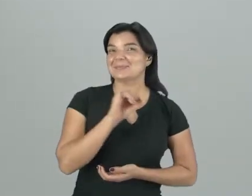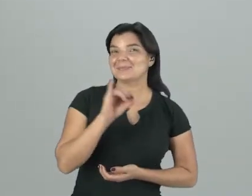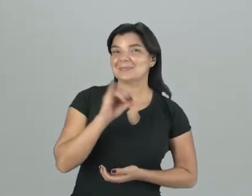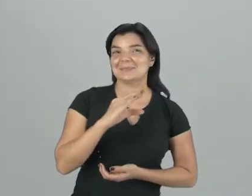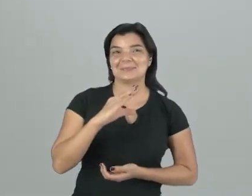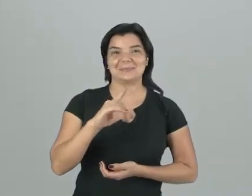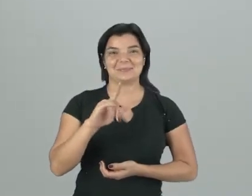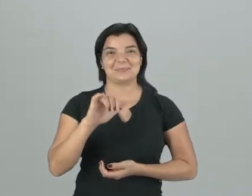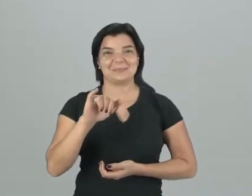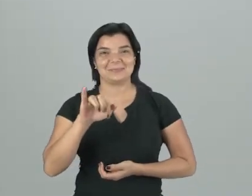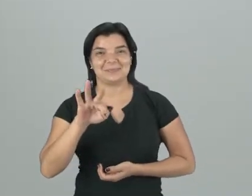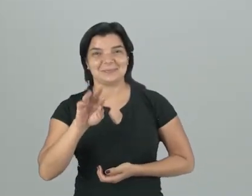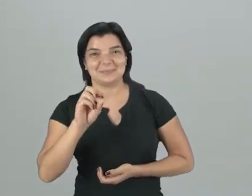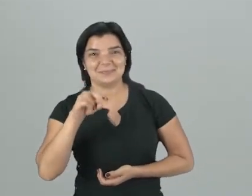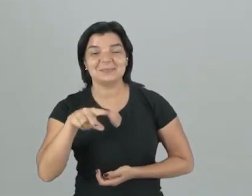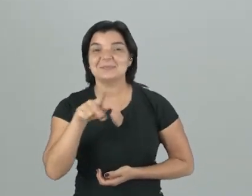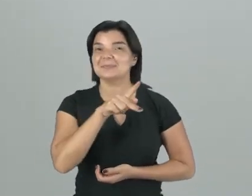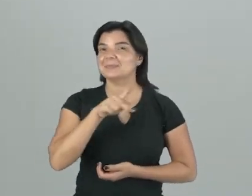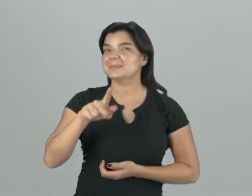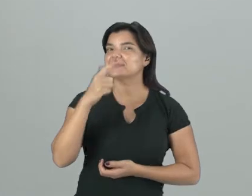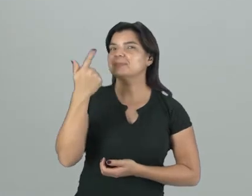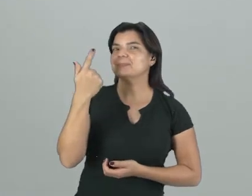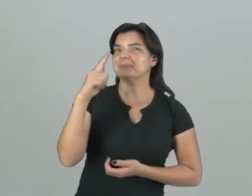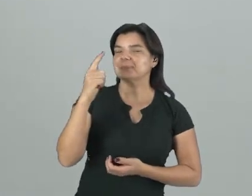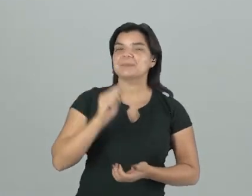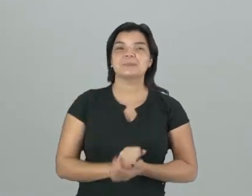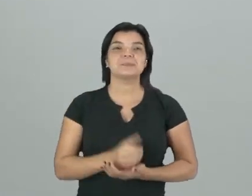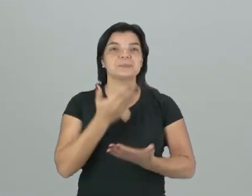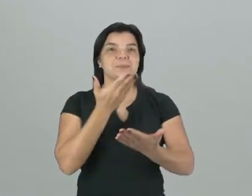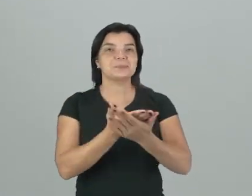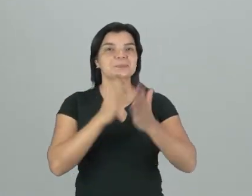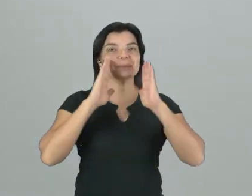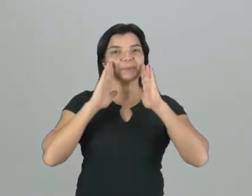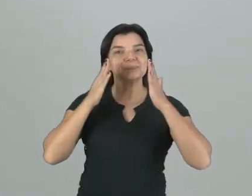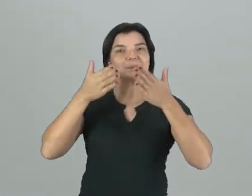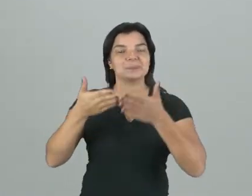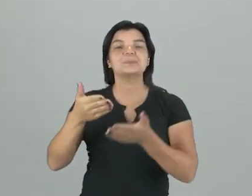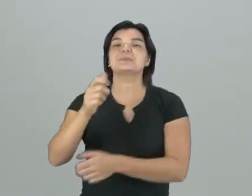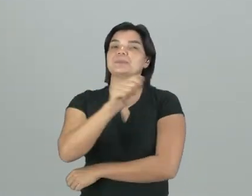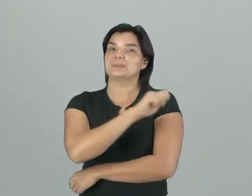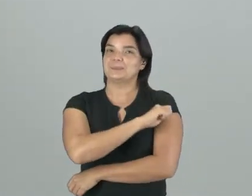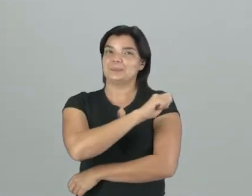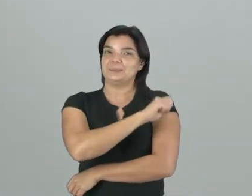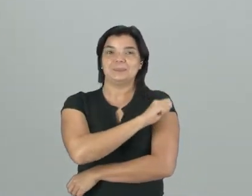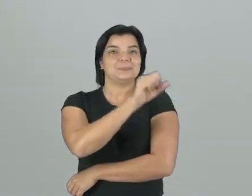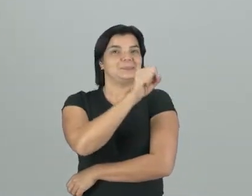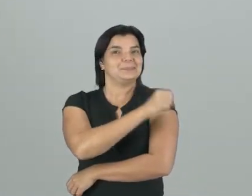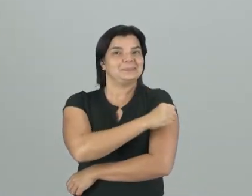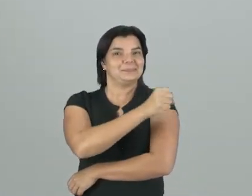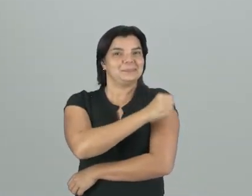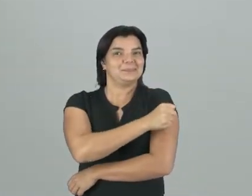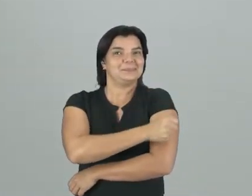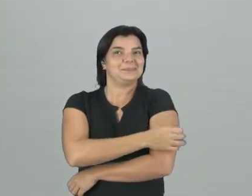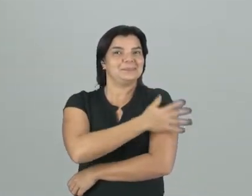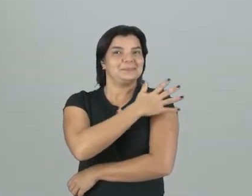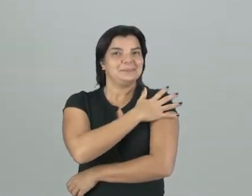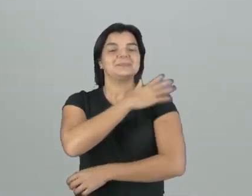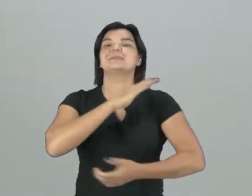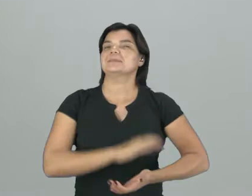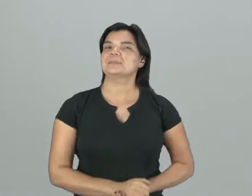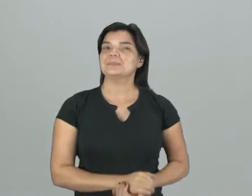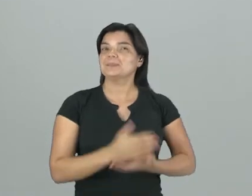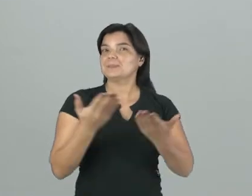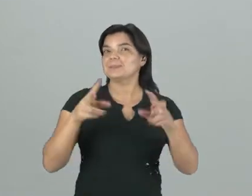Olá, meu nome é Cleilton Amaral, professor de Geografia, e o nosso estudo é voltado para os alunos do 8º ano do ensino